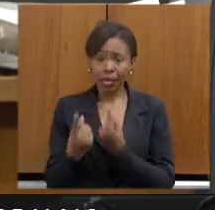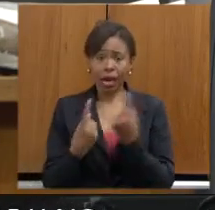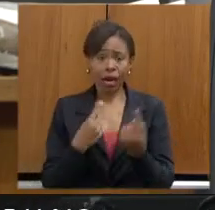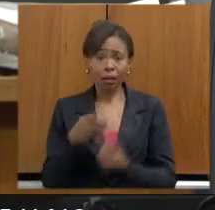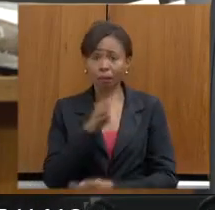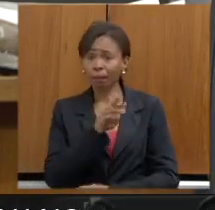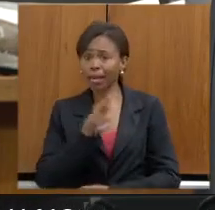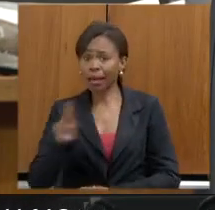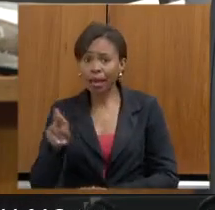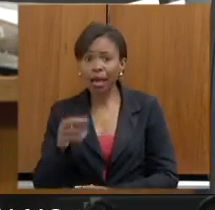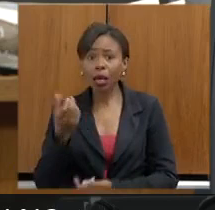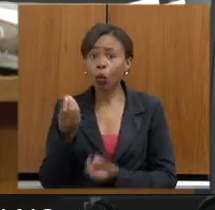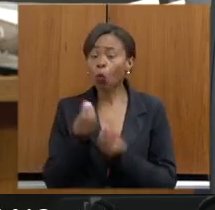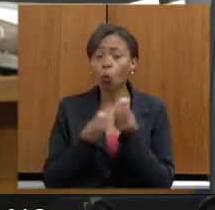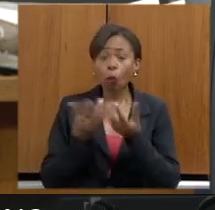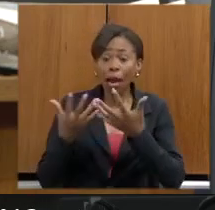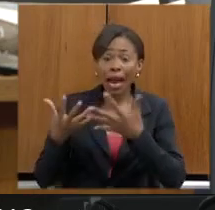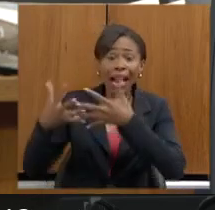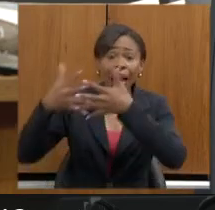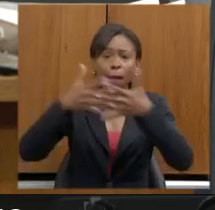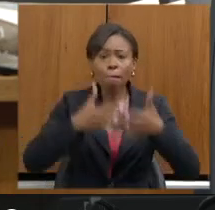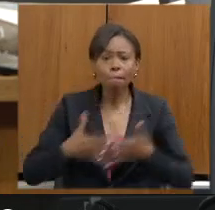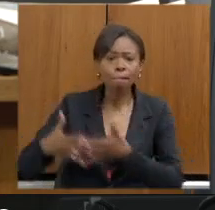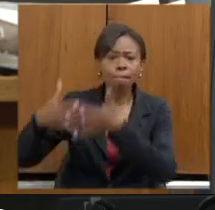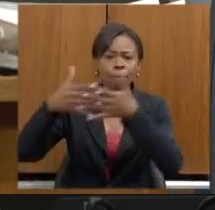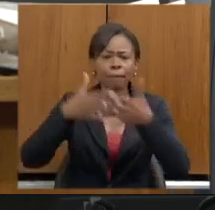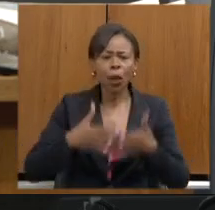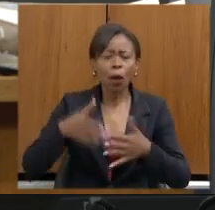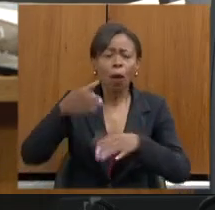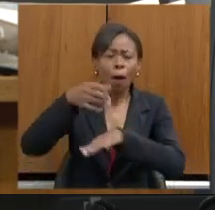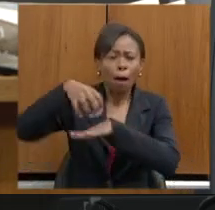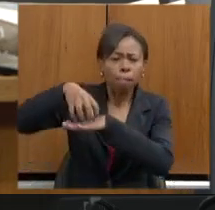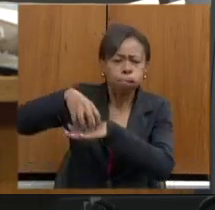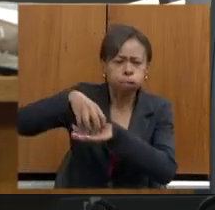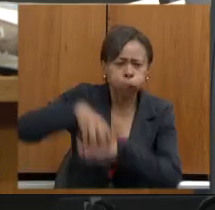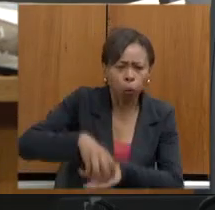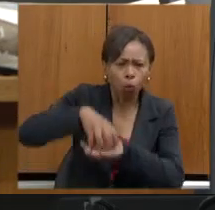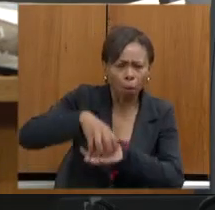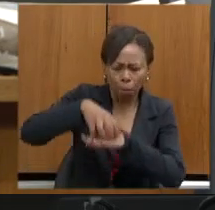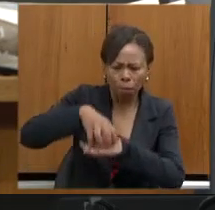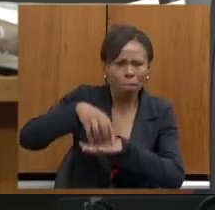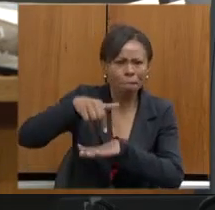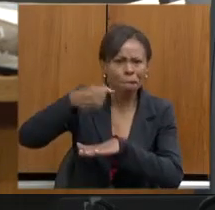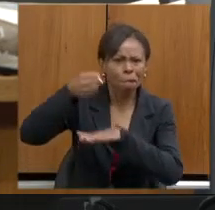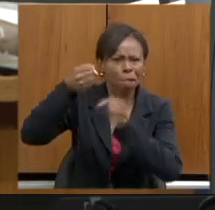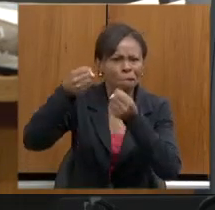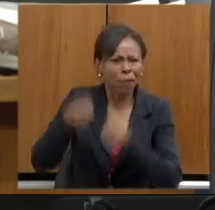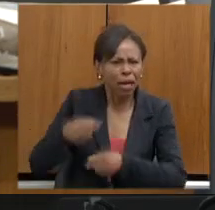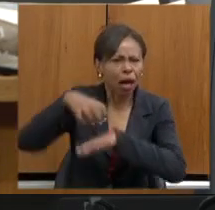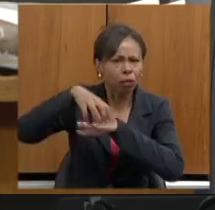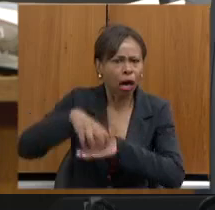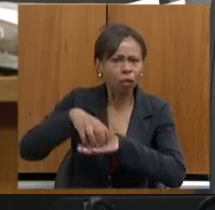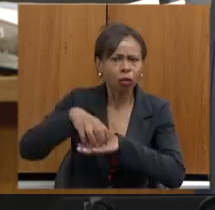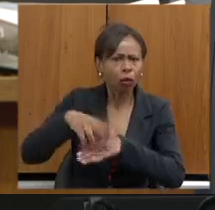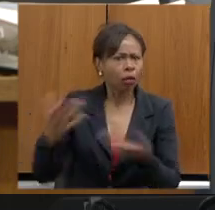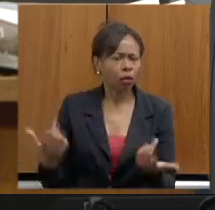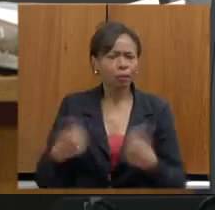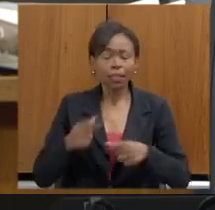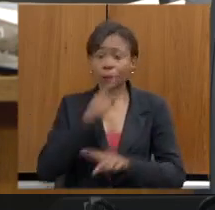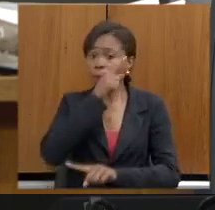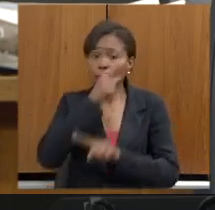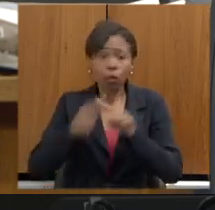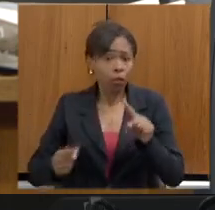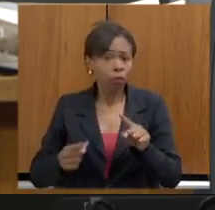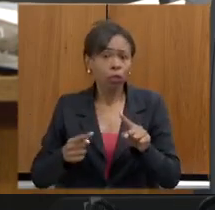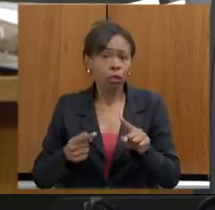peso das cargas que estão nas rodovias e algo assim deveria ser proibido a gente deveria